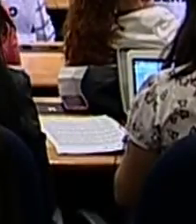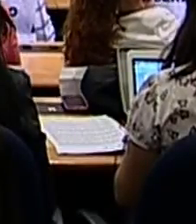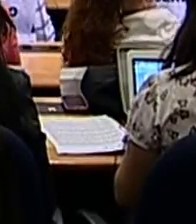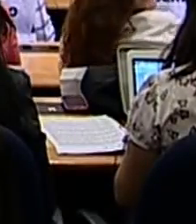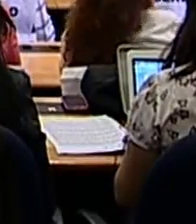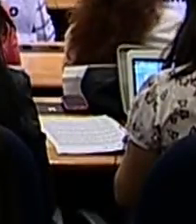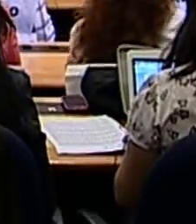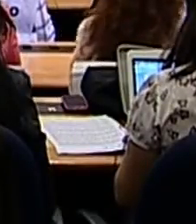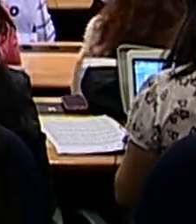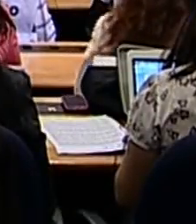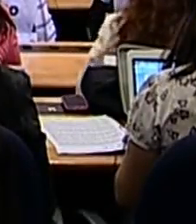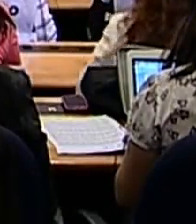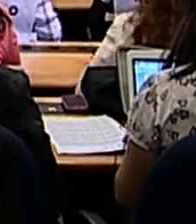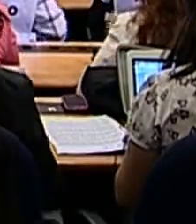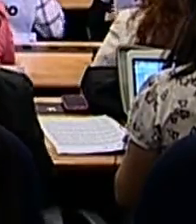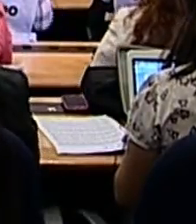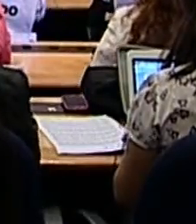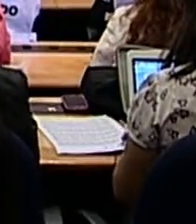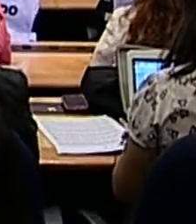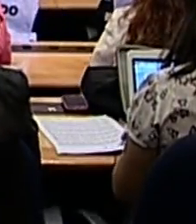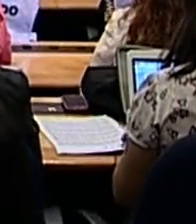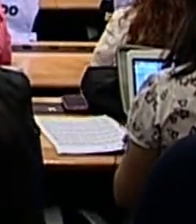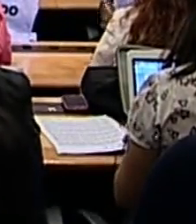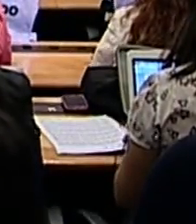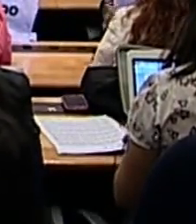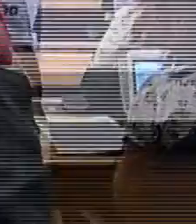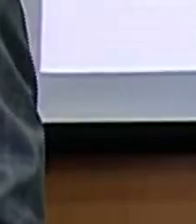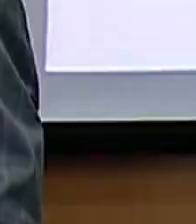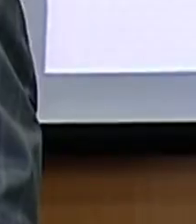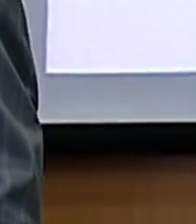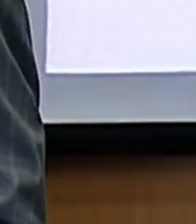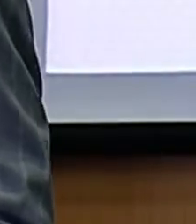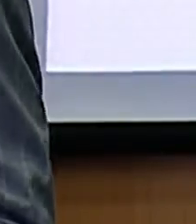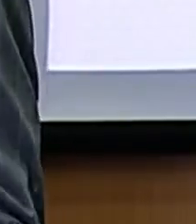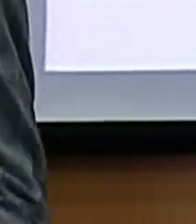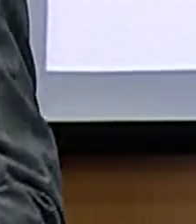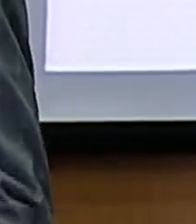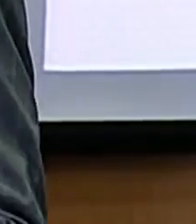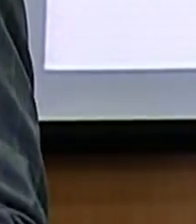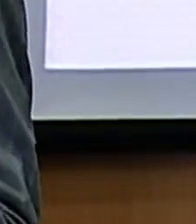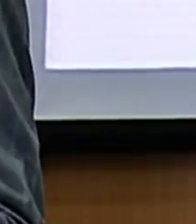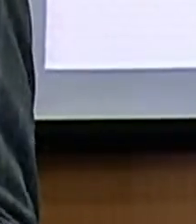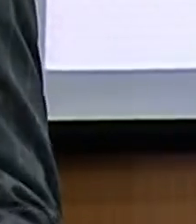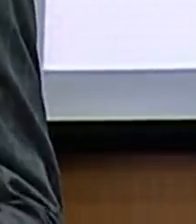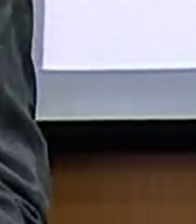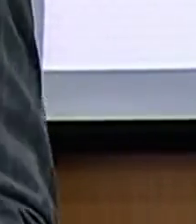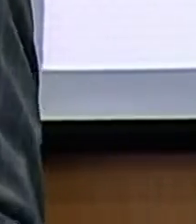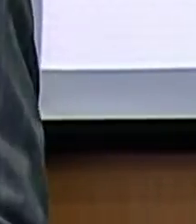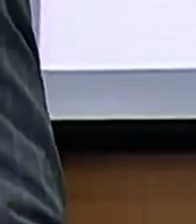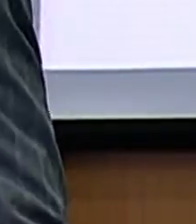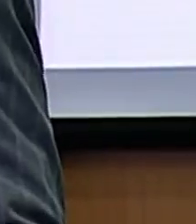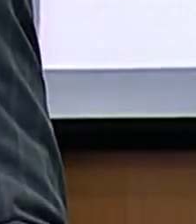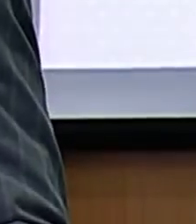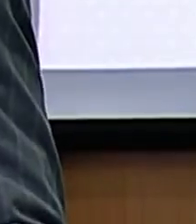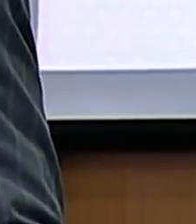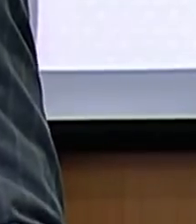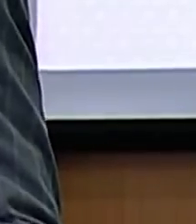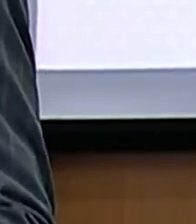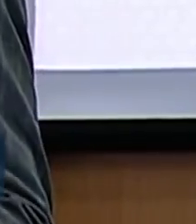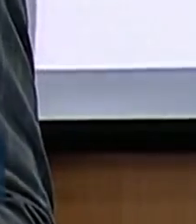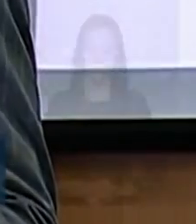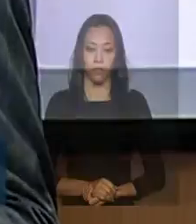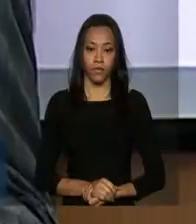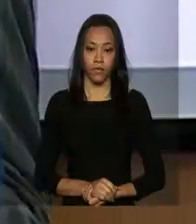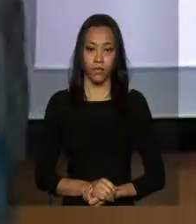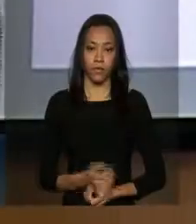Então, para que a gente possa dar essa experiência da doação, as pessoas possam fazer essa experiência da doação,